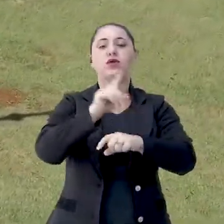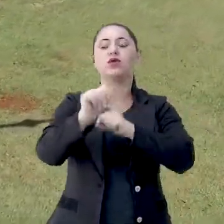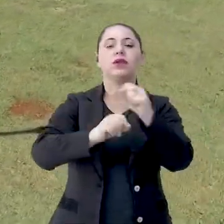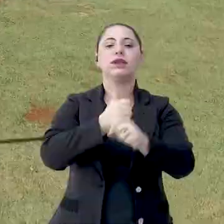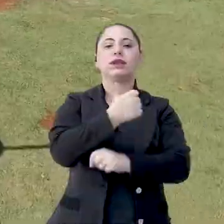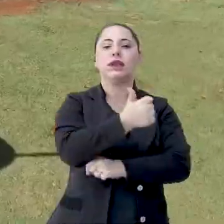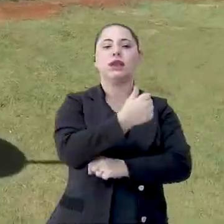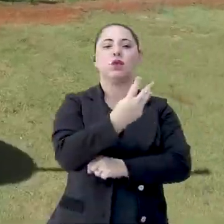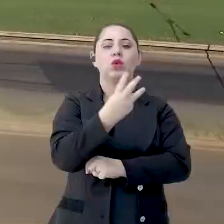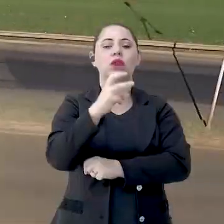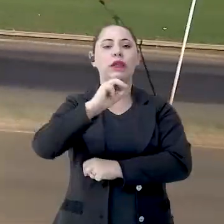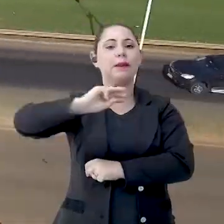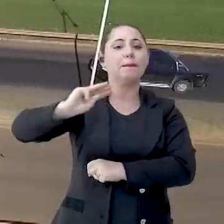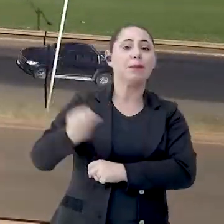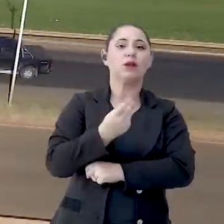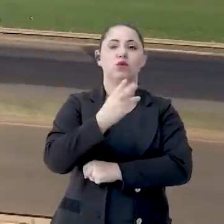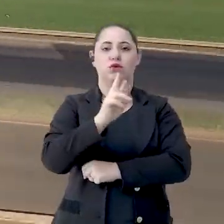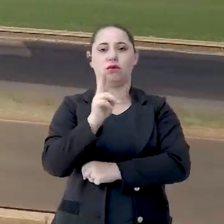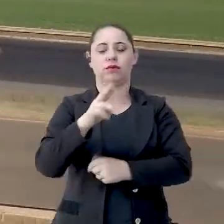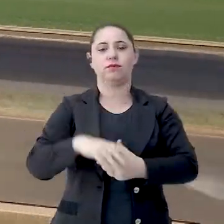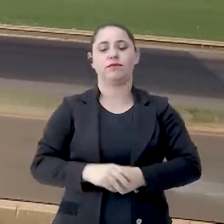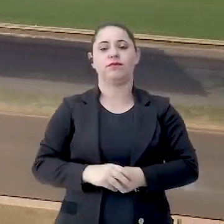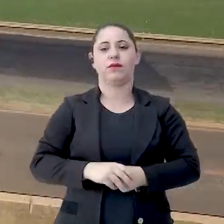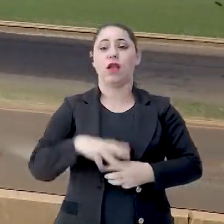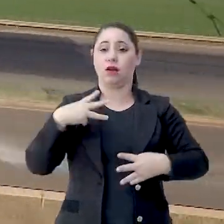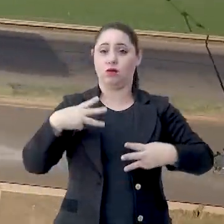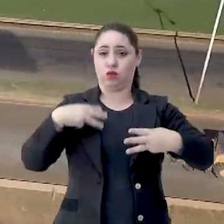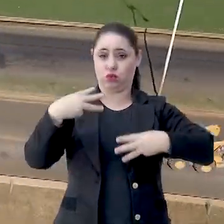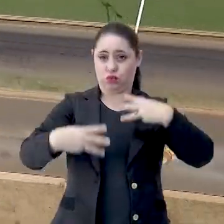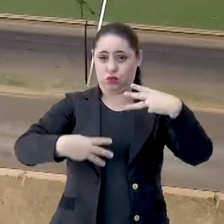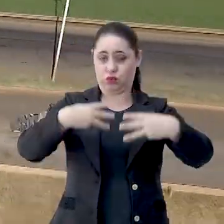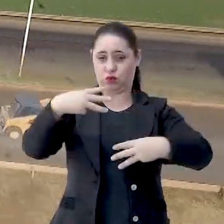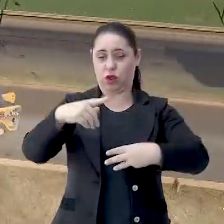IDH do estado, com um valor de